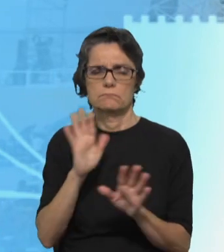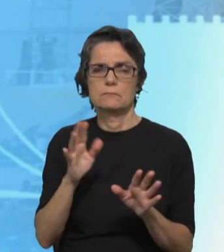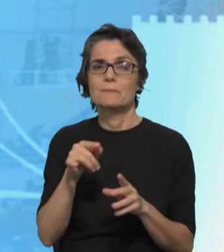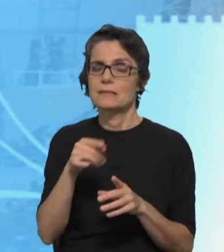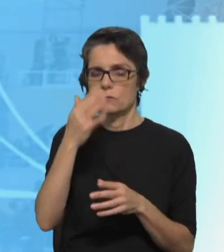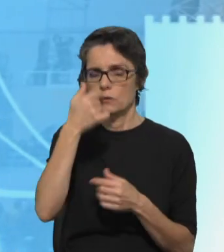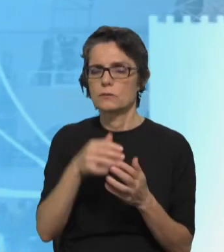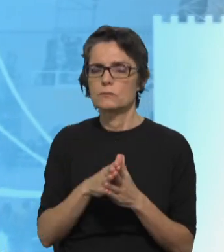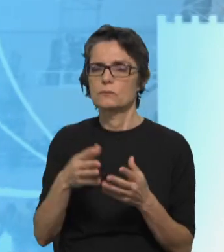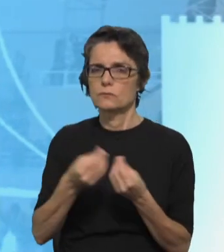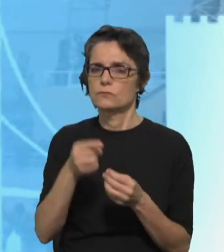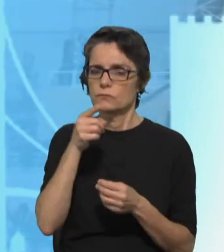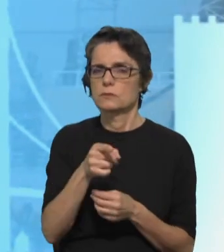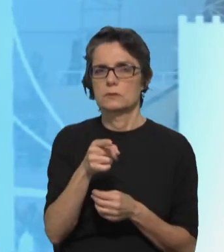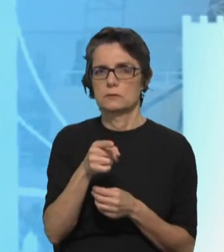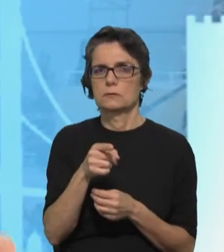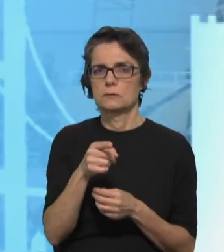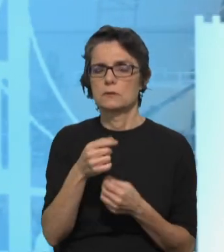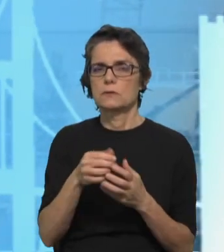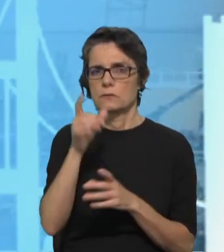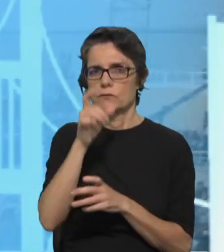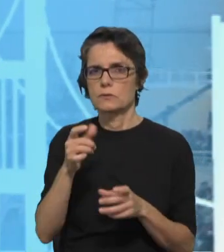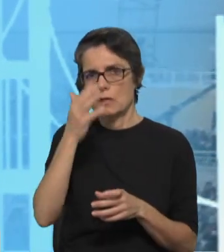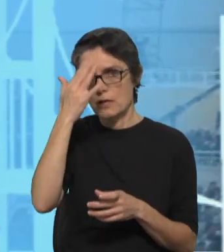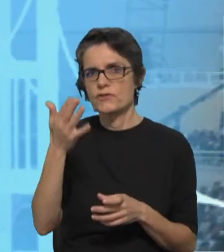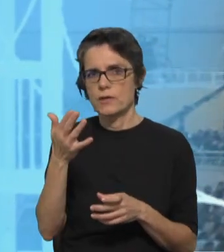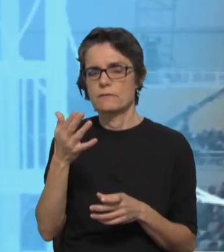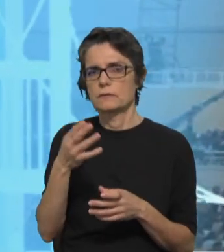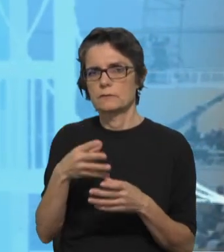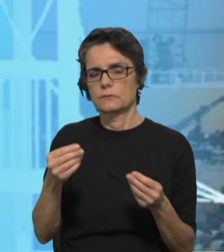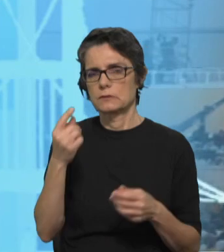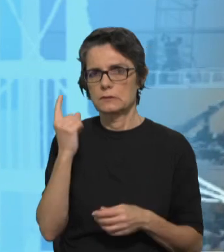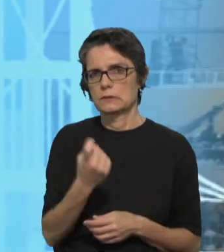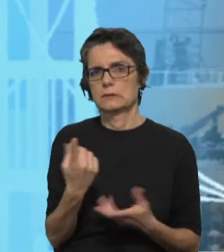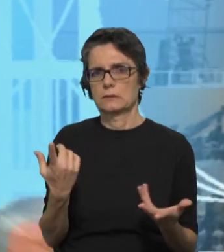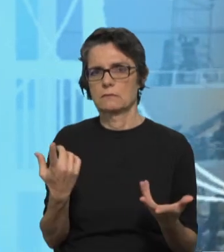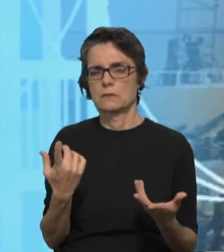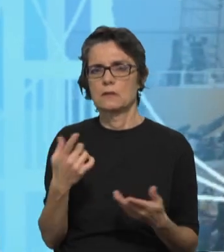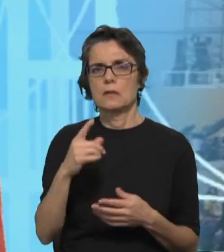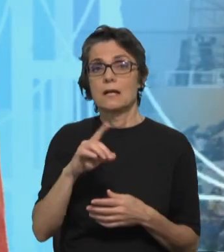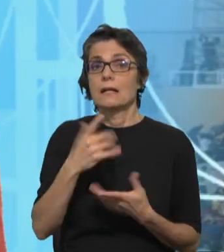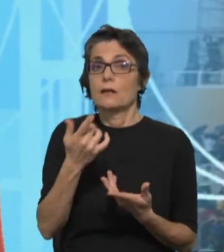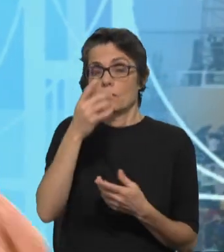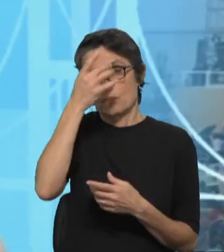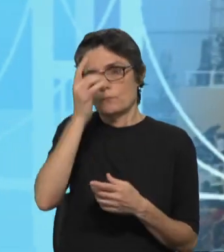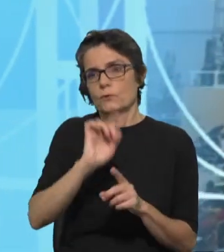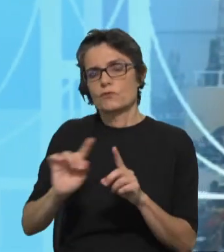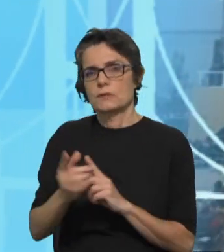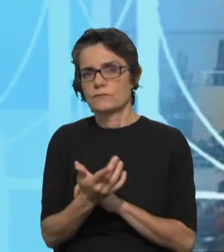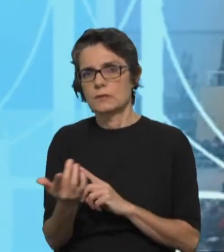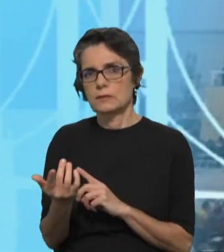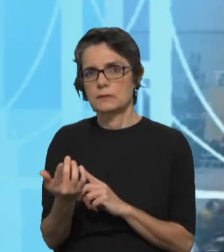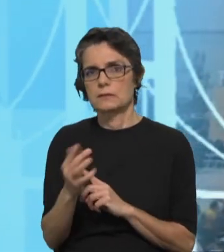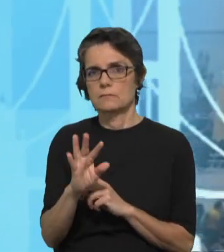ponto importante que toda a gente achava que devia ser resolvido. Claro que depois achavam de maneiras diferentes, mas